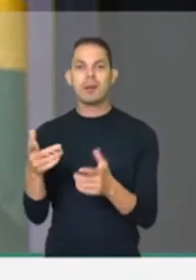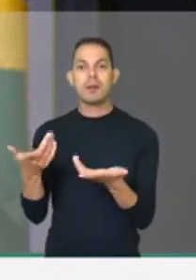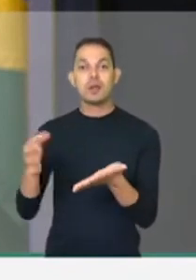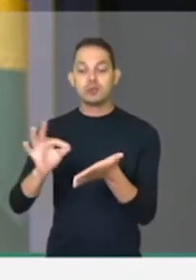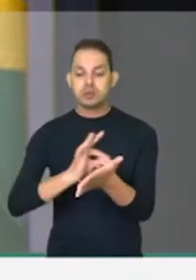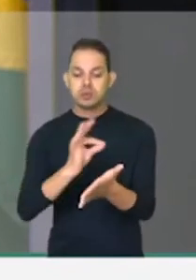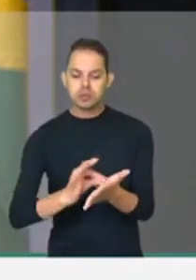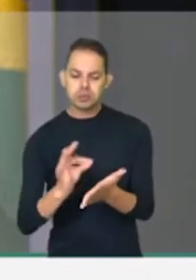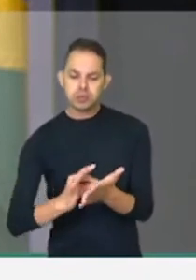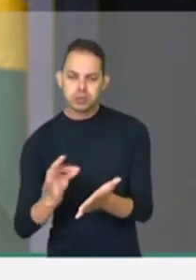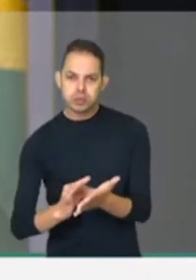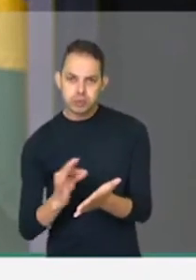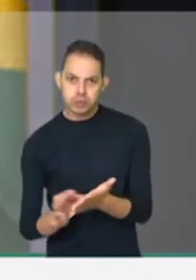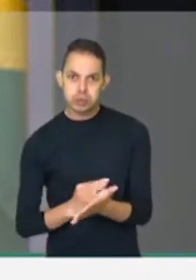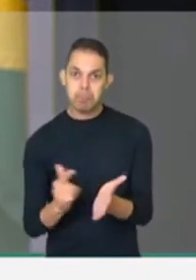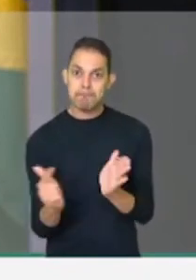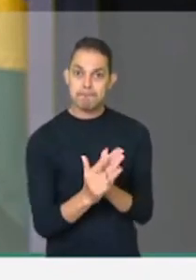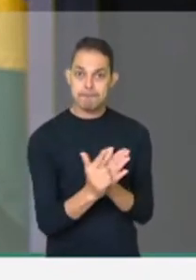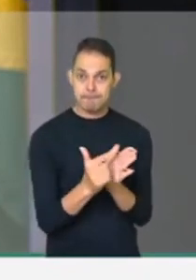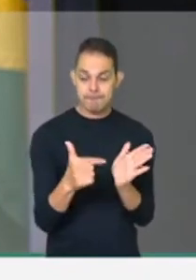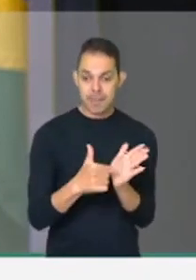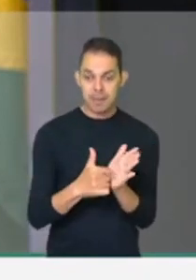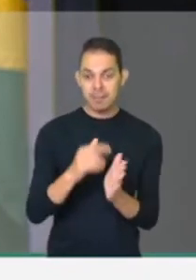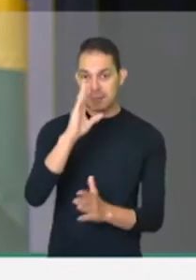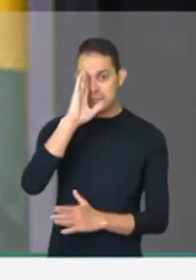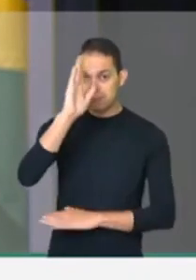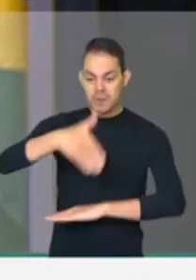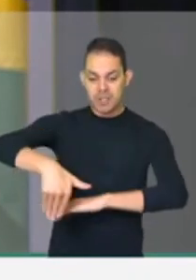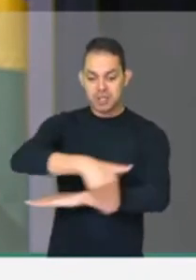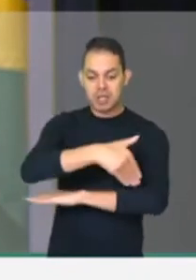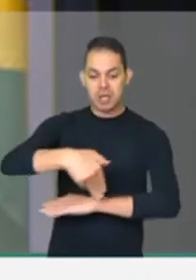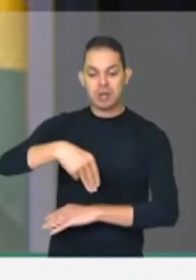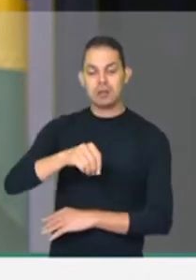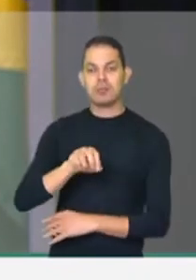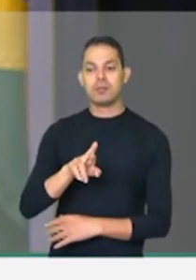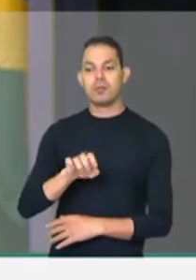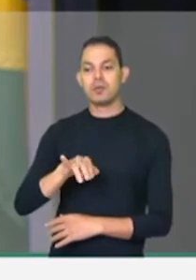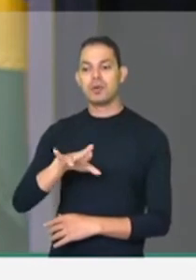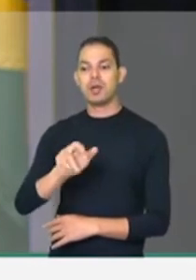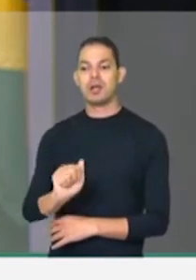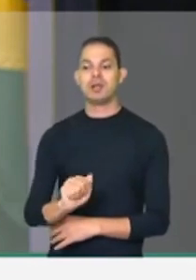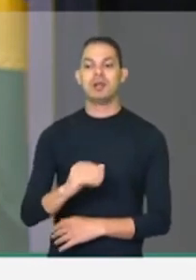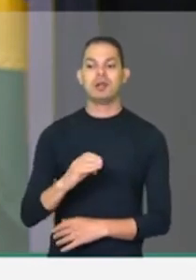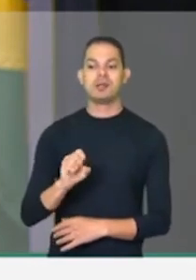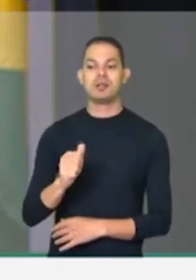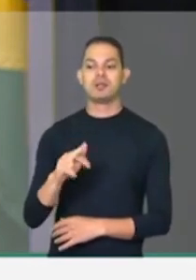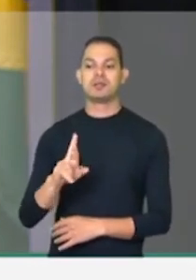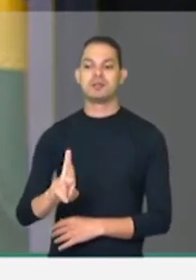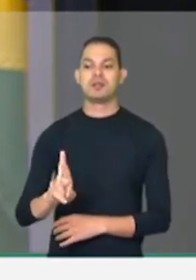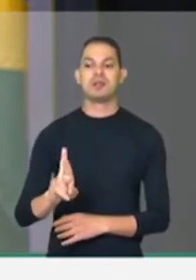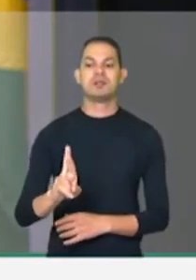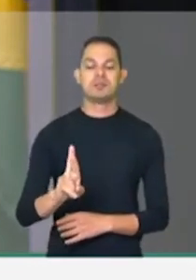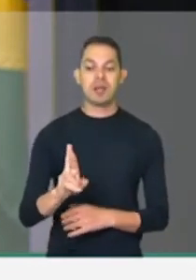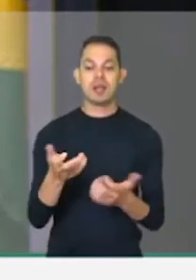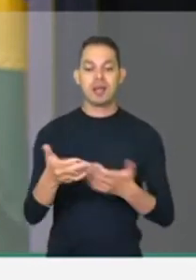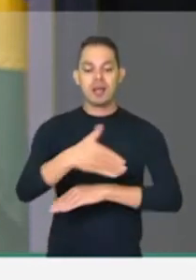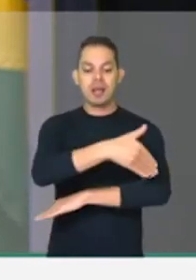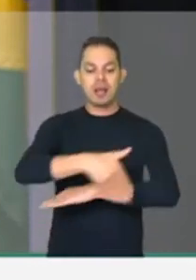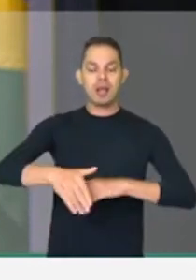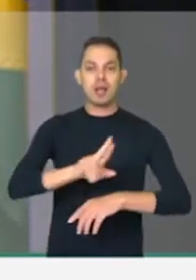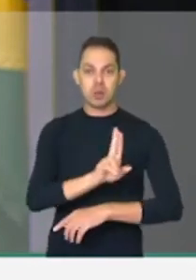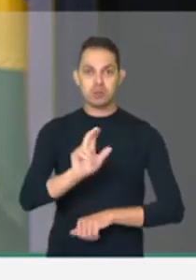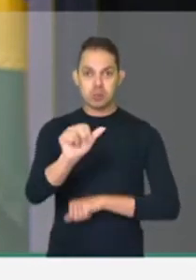abaixo-assinado físico sobretudo na Coronel Moreira César para ver se realmente a população quer mudar o nome